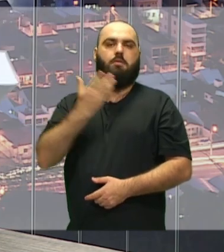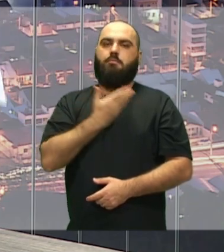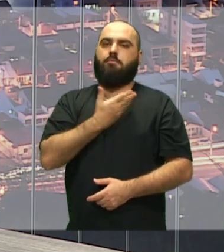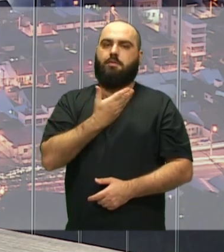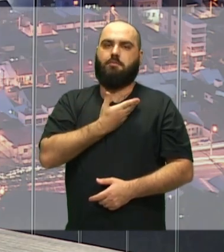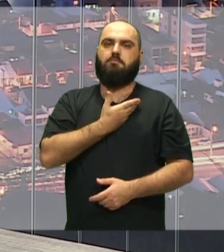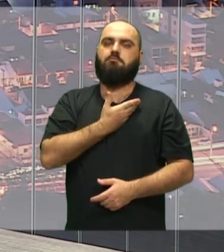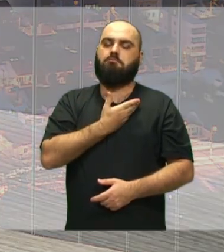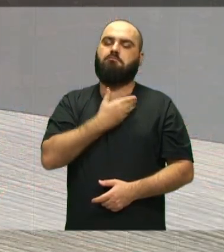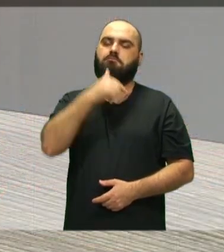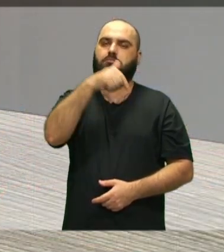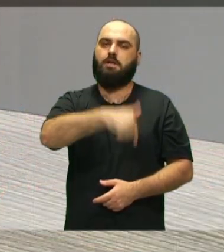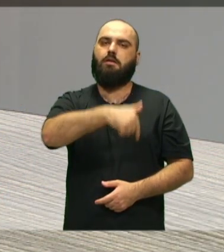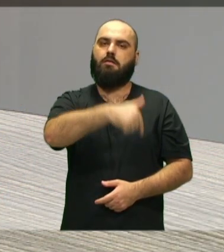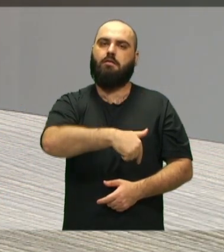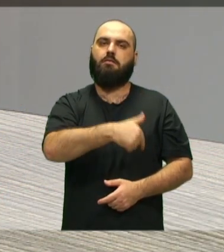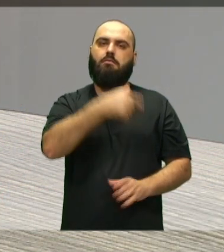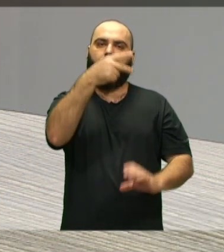e